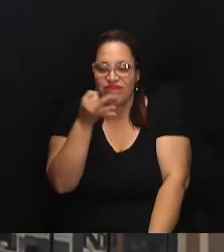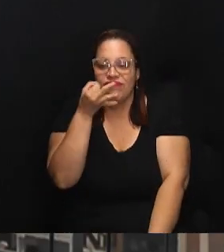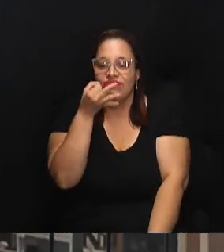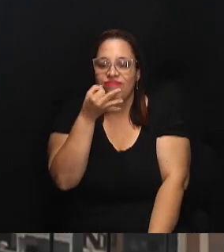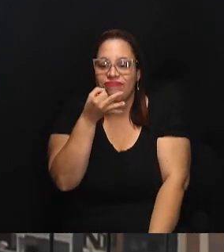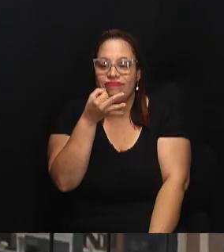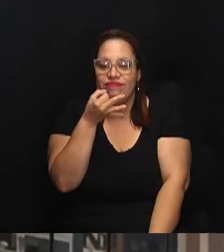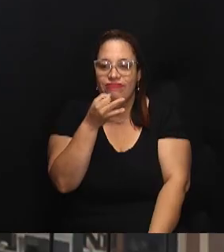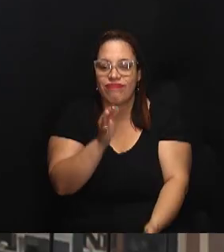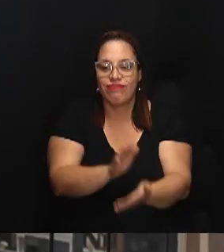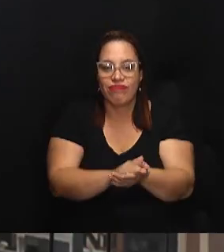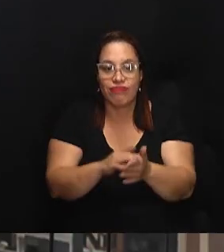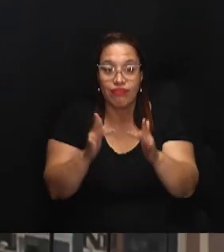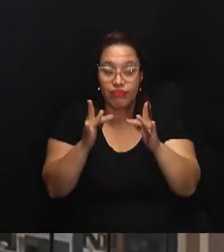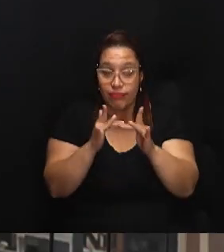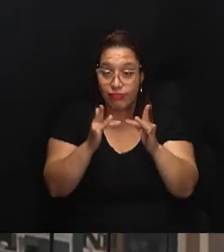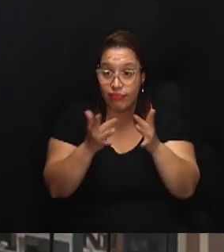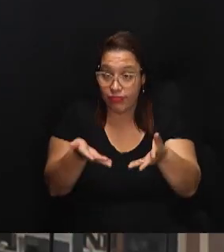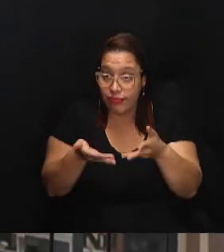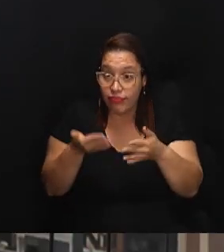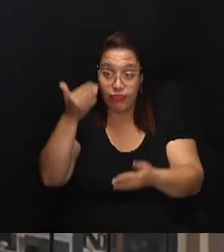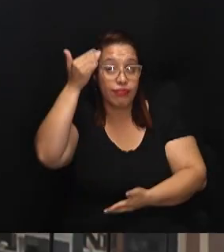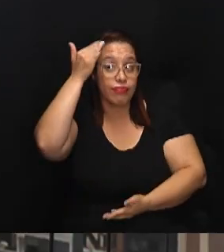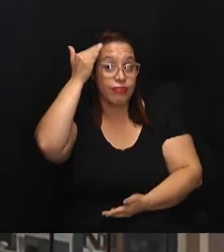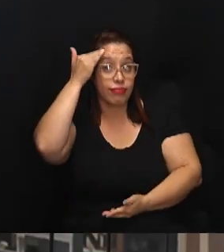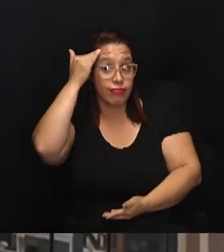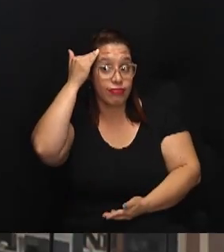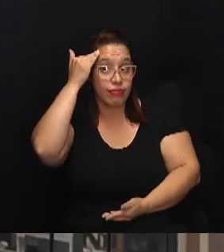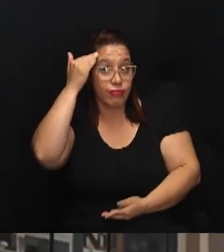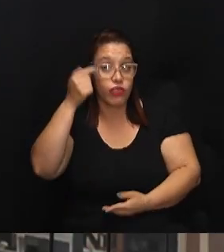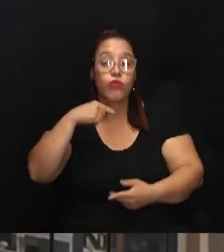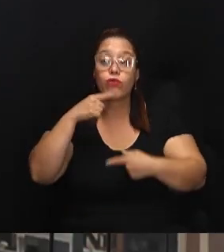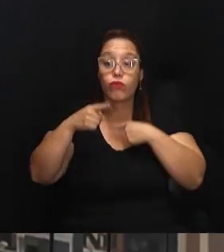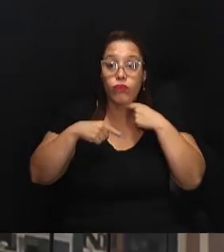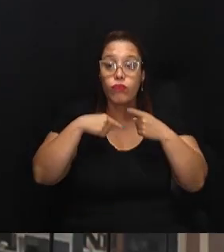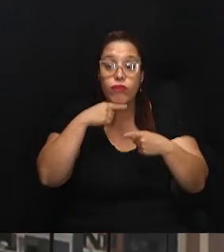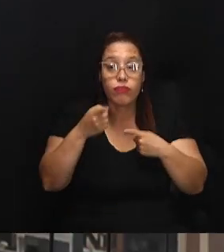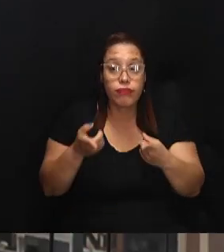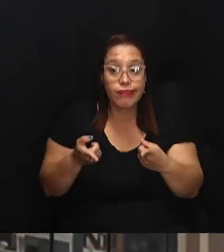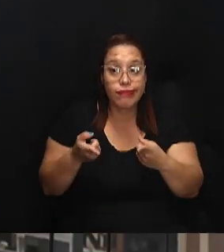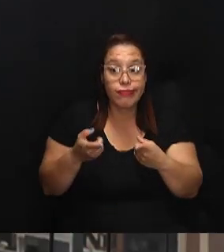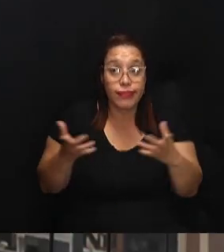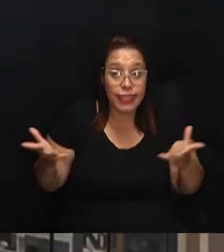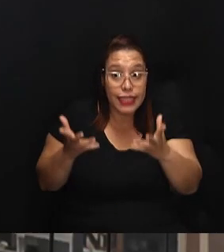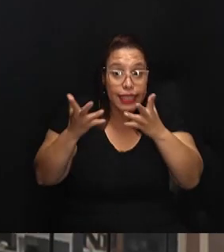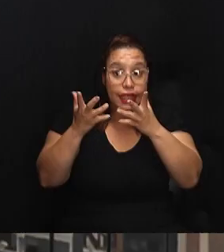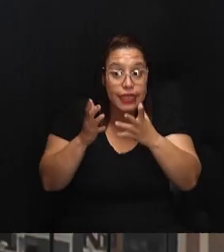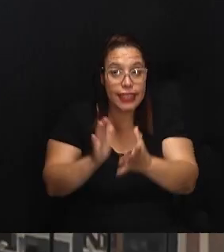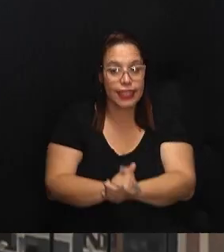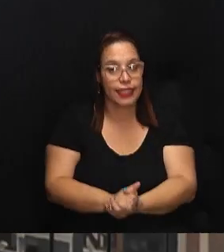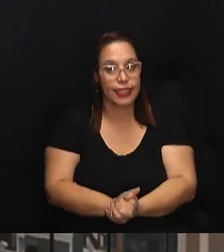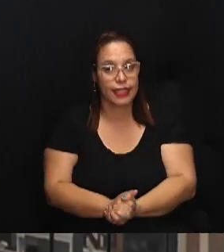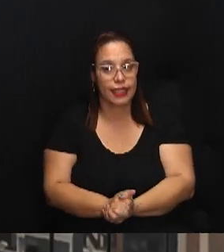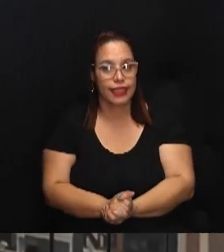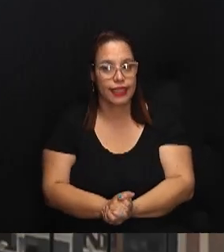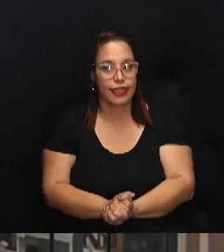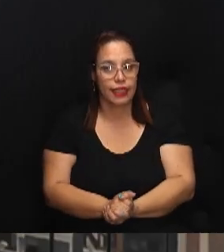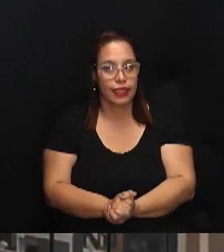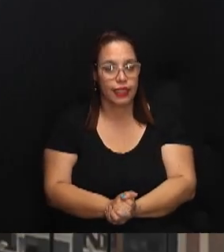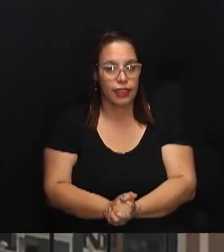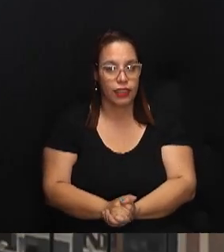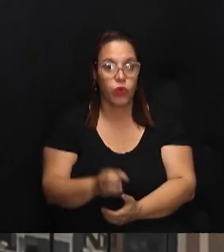realmente fantástica e queria que você deixasse os contatos para quem quiser saber mais, tirar dúvidas, se